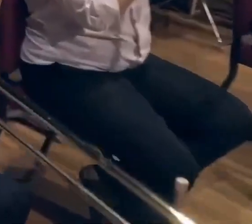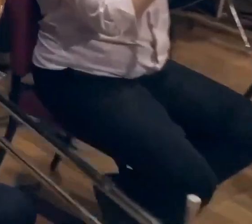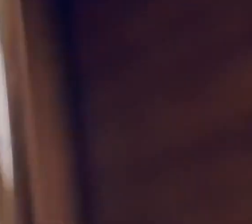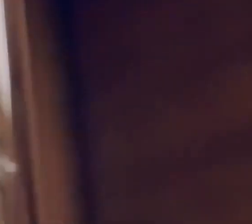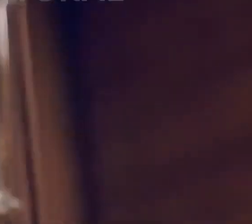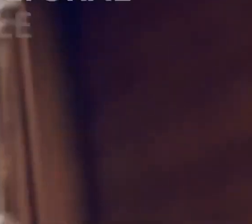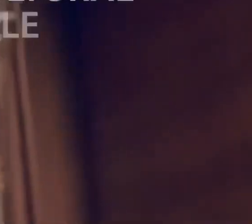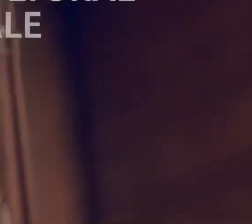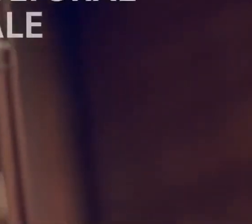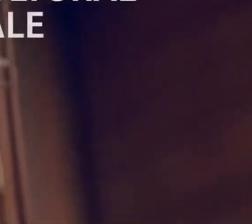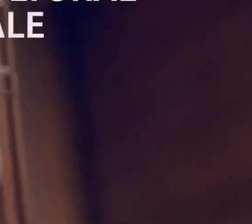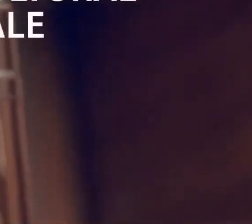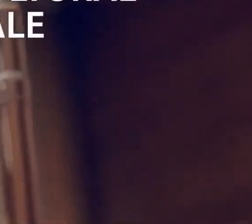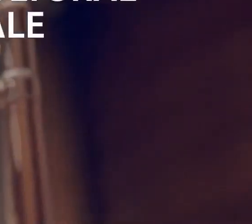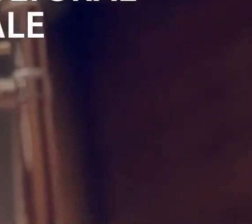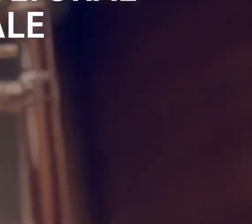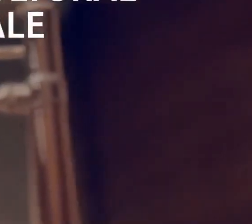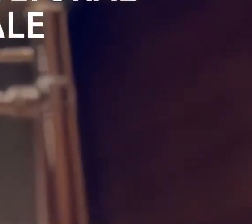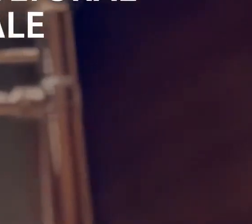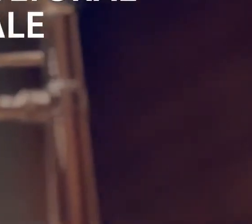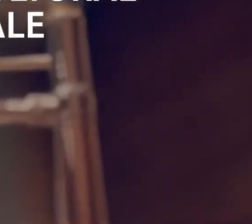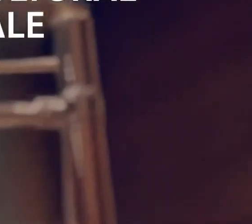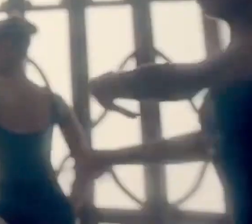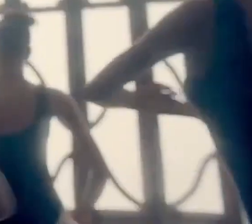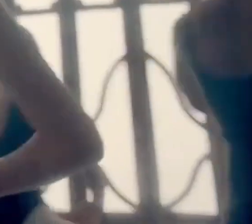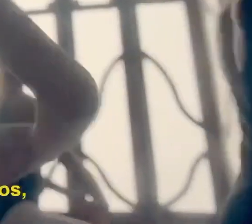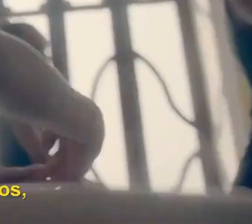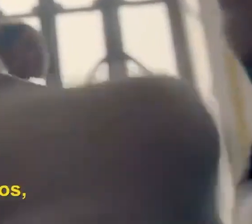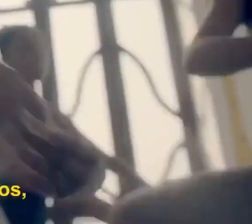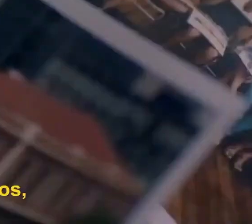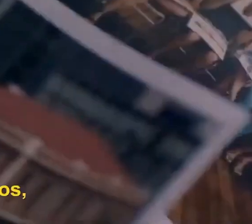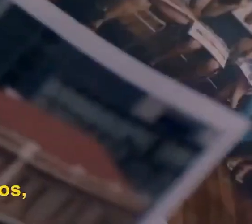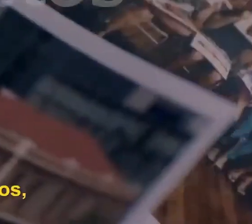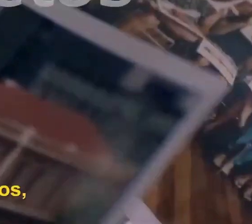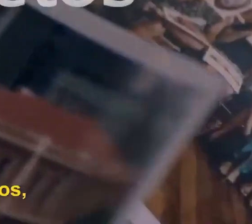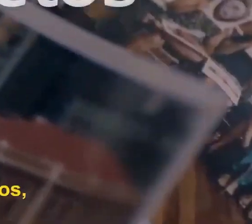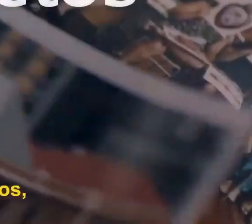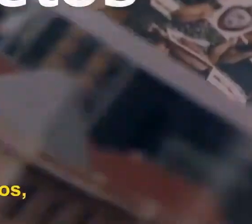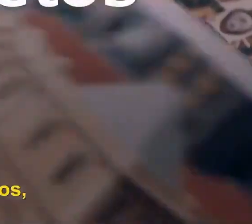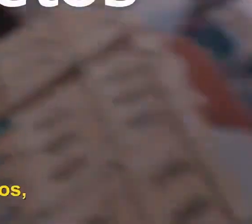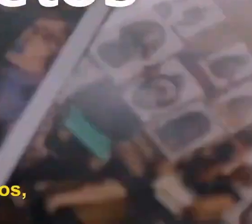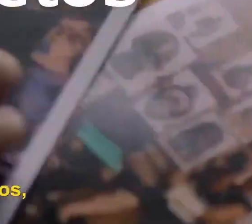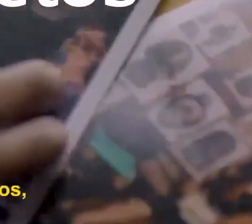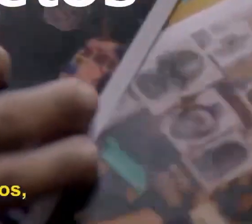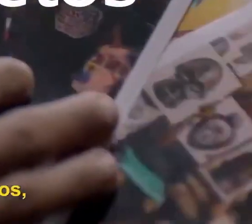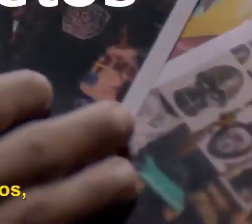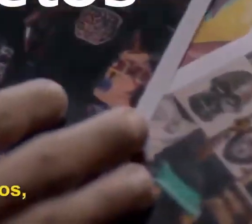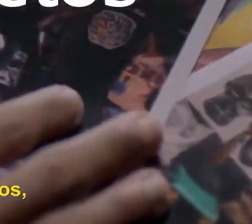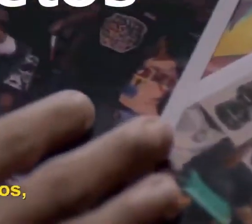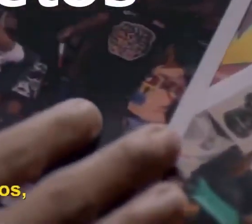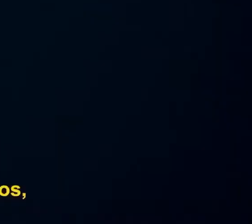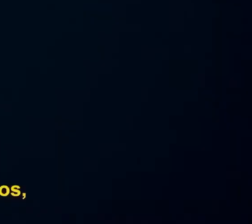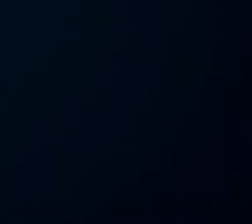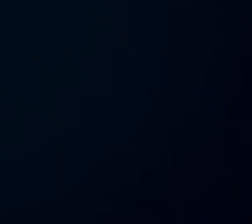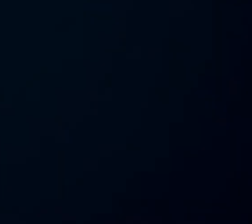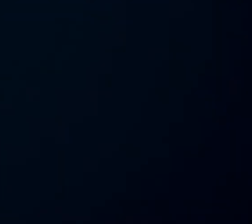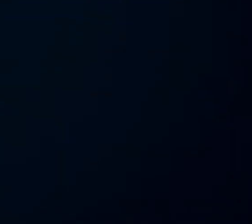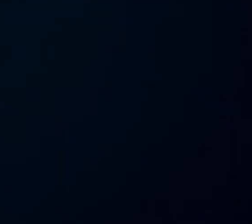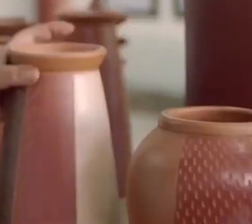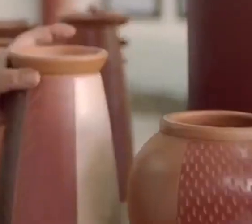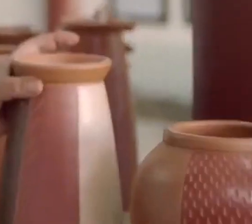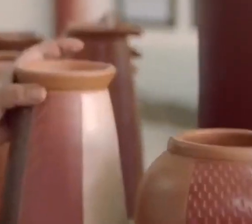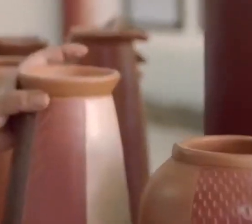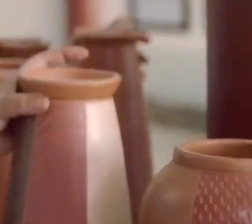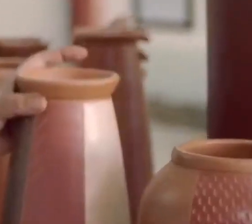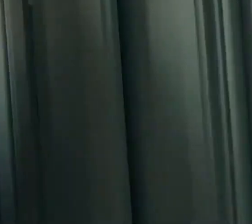pessoas performando atividades culturais, como tocando instrumentos, dançando, visitando museus